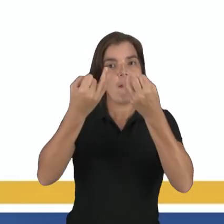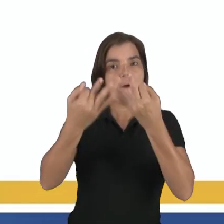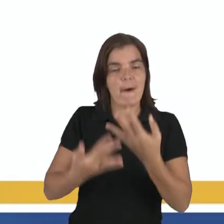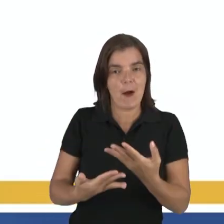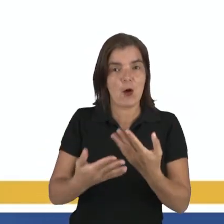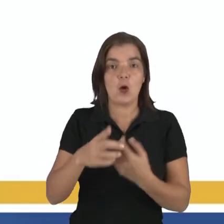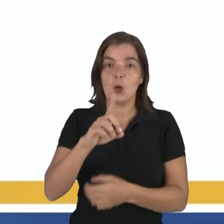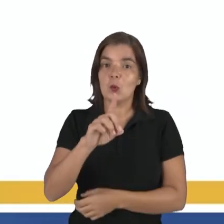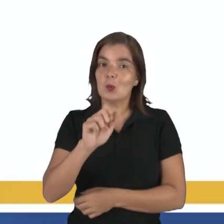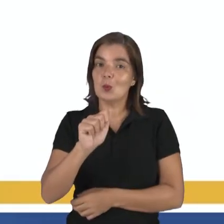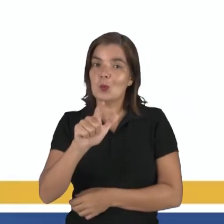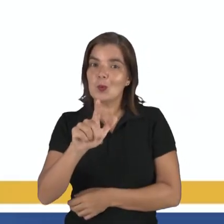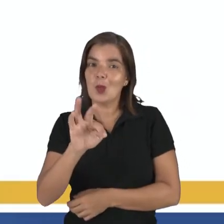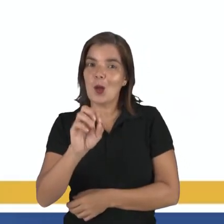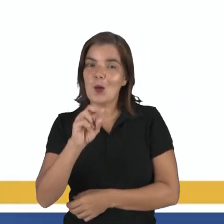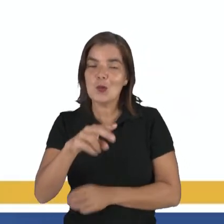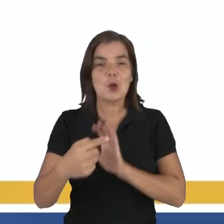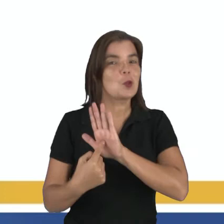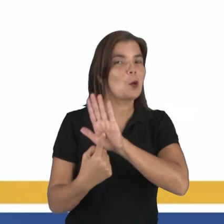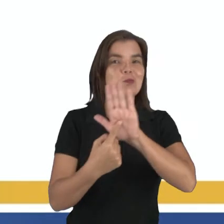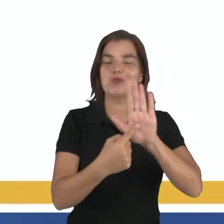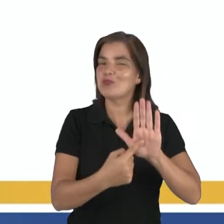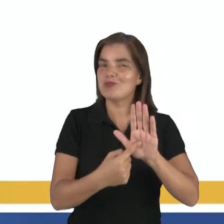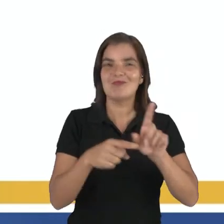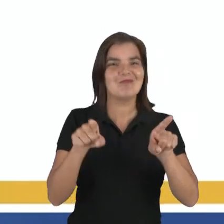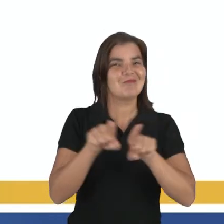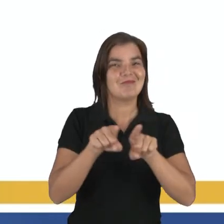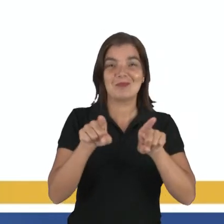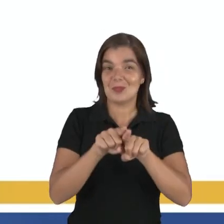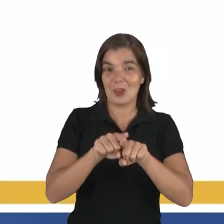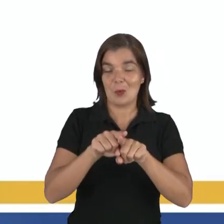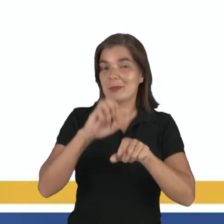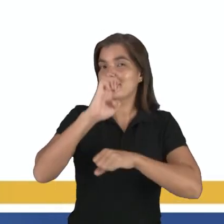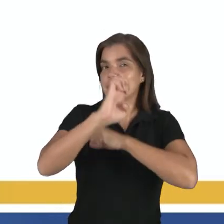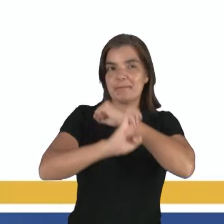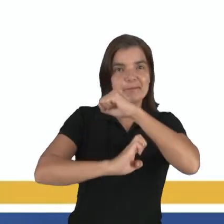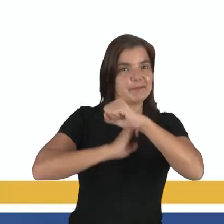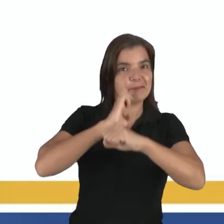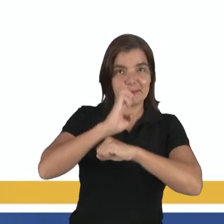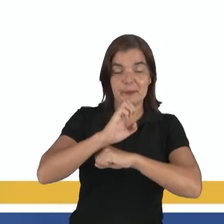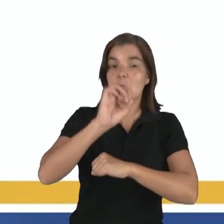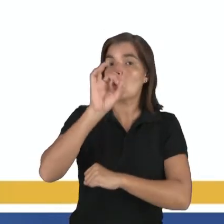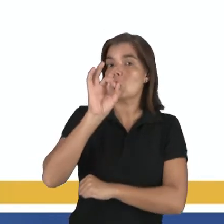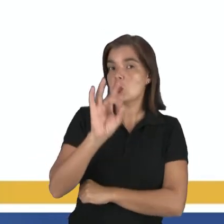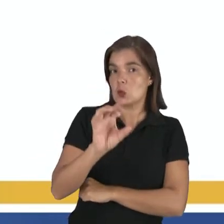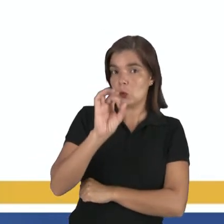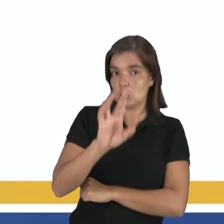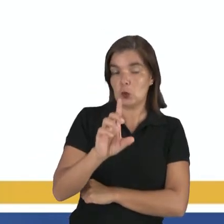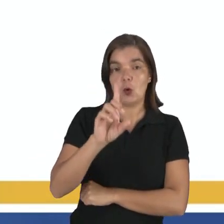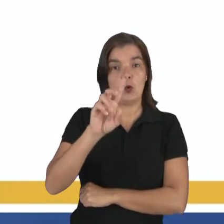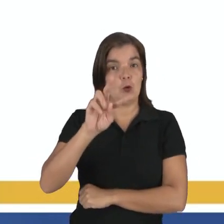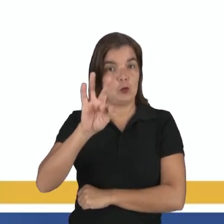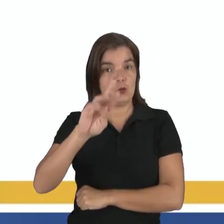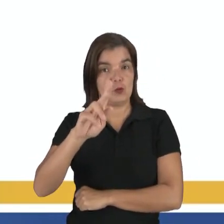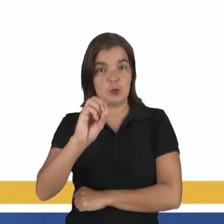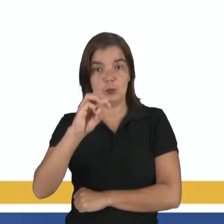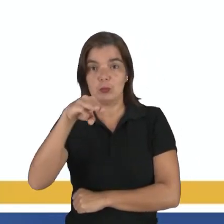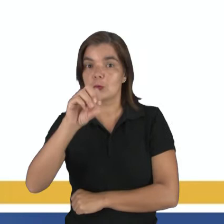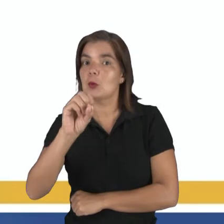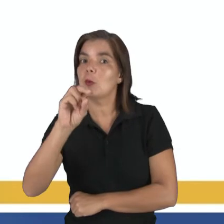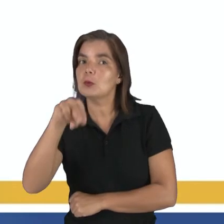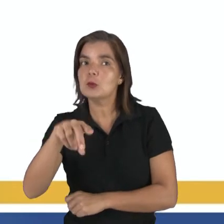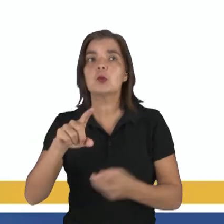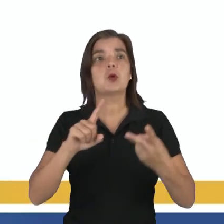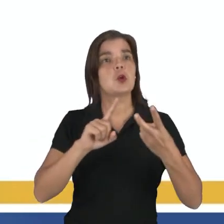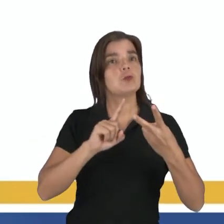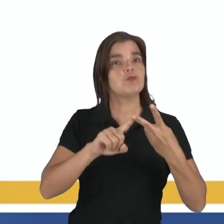gente falou de Dalton, não apresenta também ainda a partícula elétron, só a partir de Thomson. E segundo,